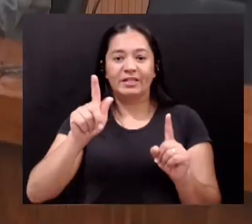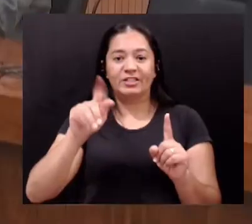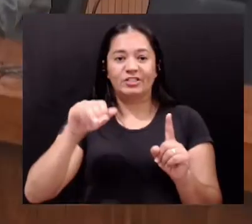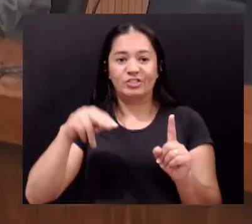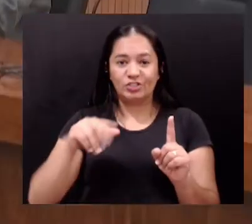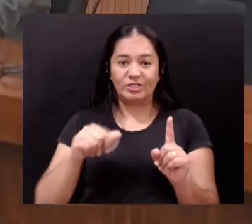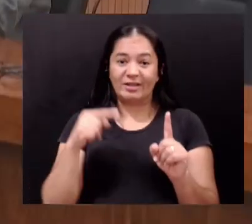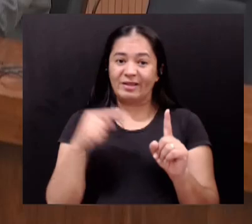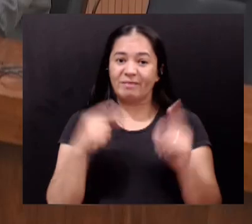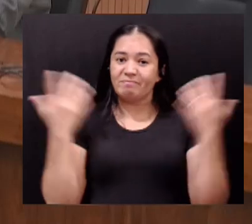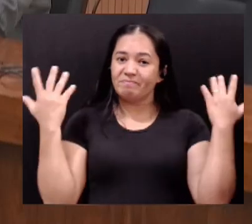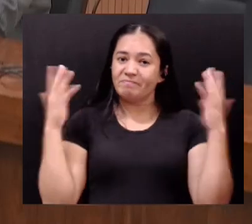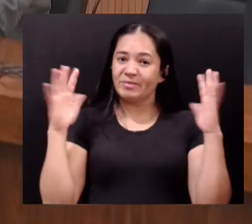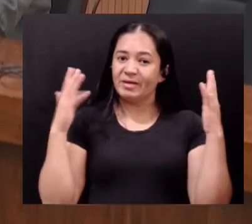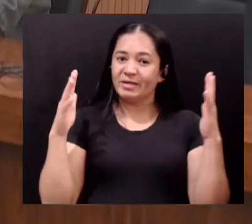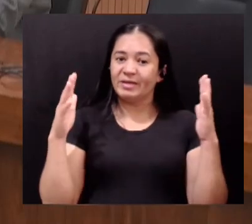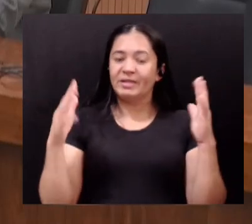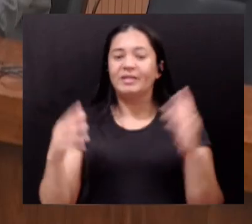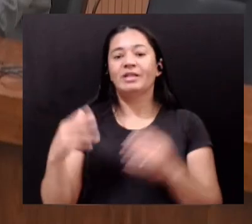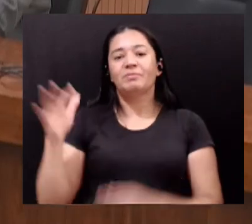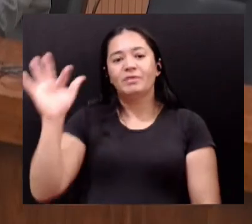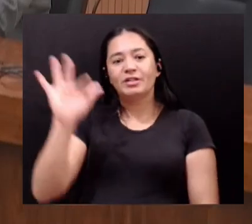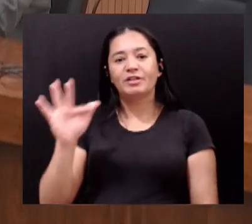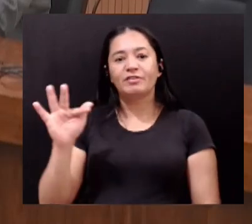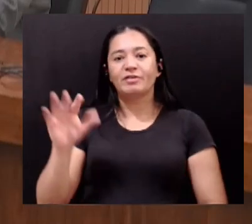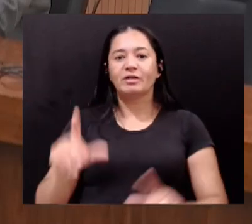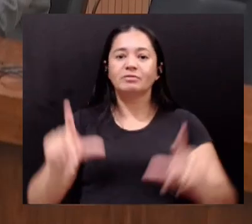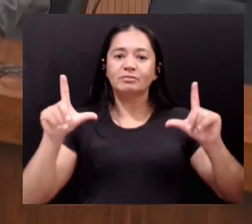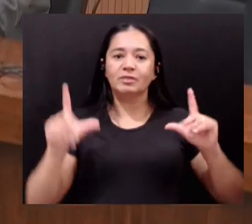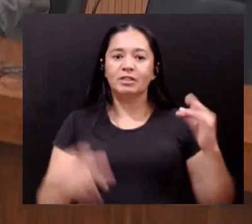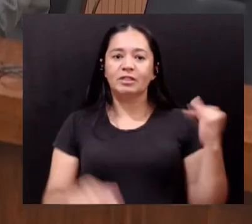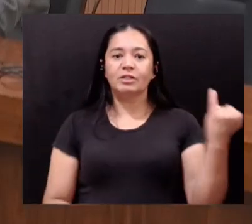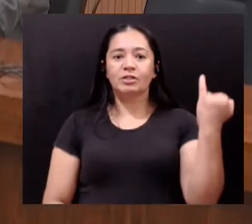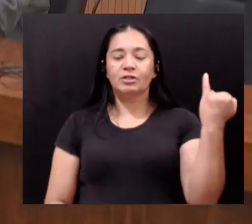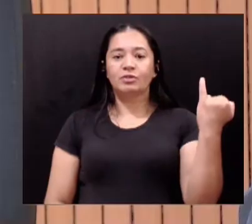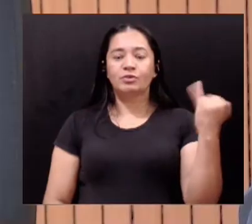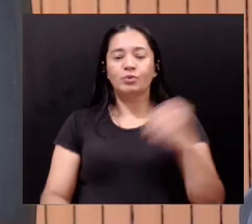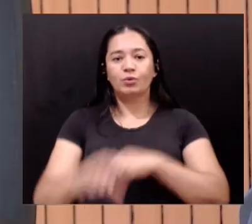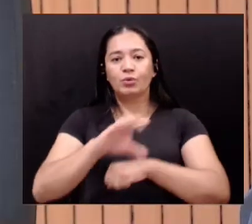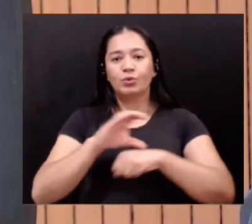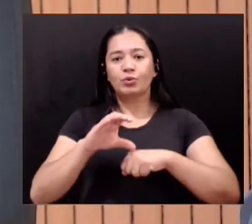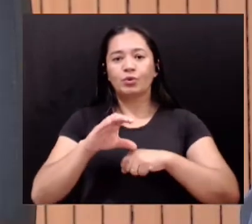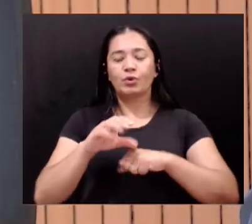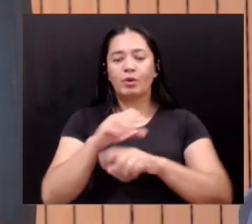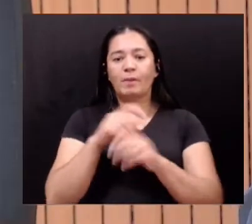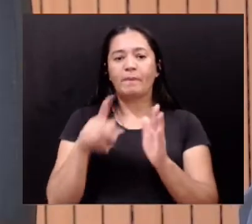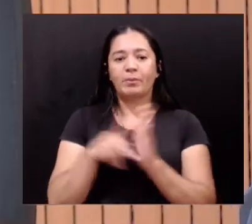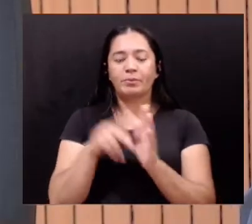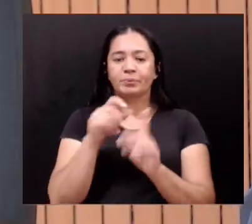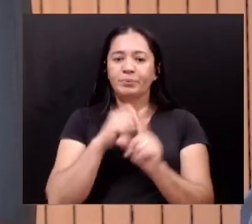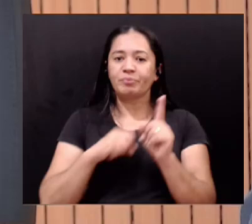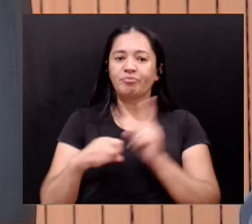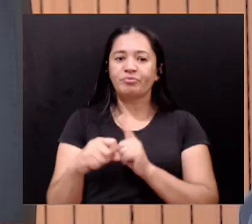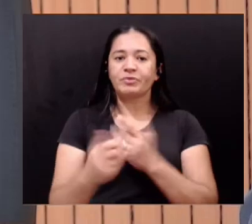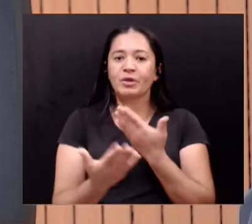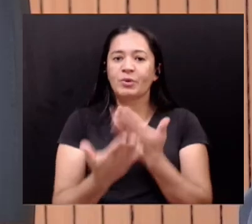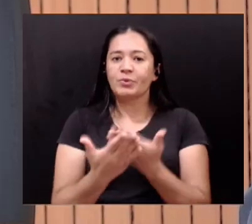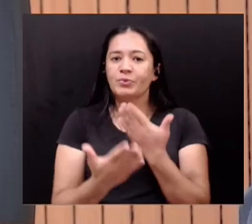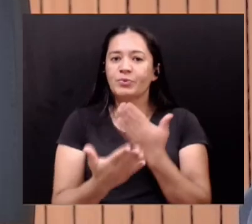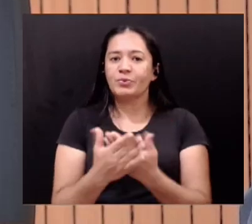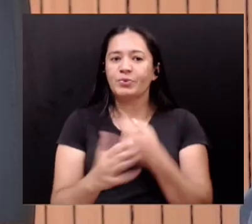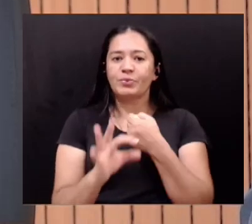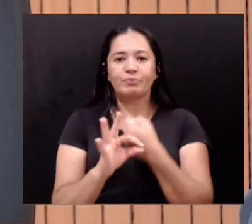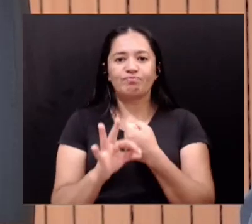a universidade, destacando a importância deste curso para a sociedade. Estudar o direito, ser um